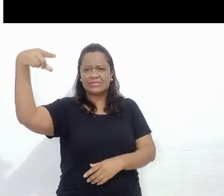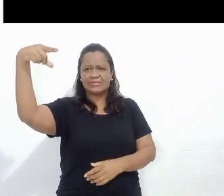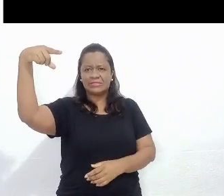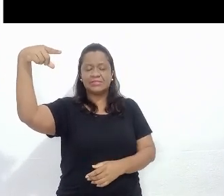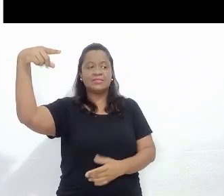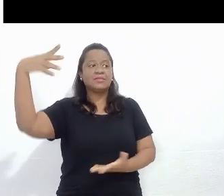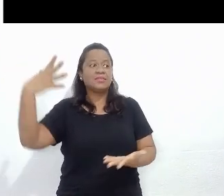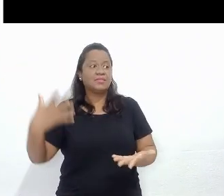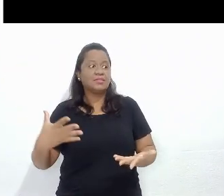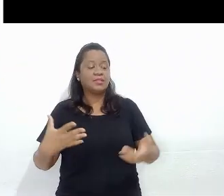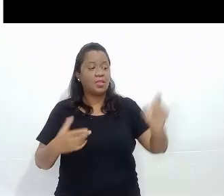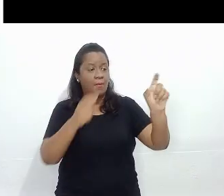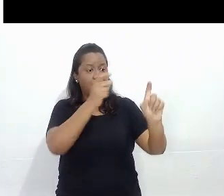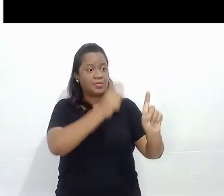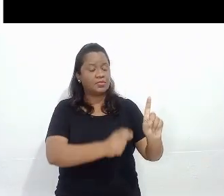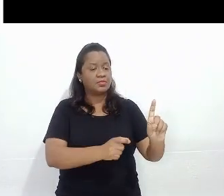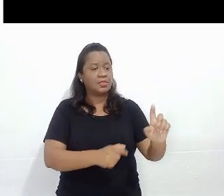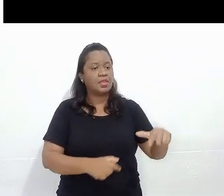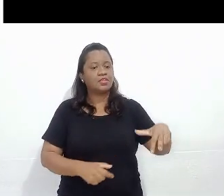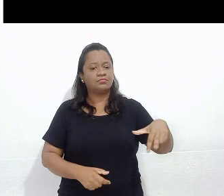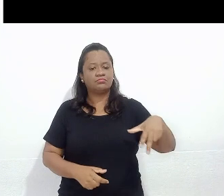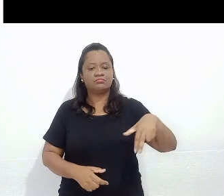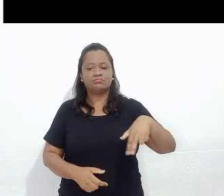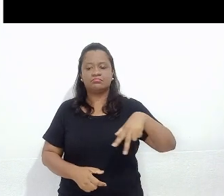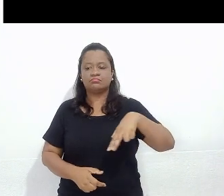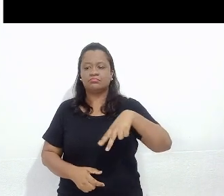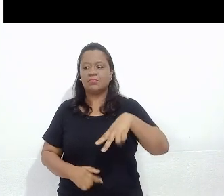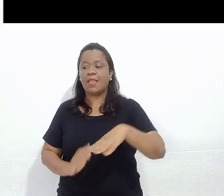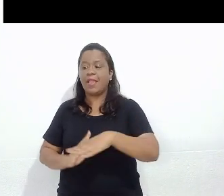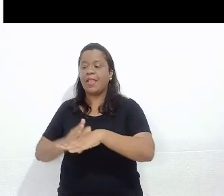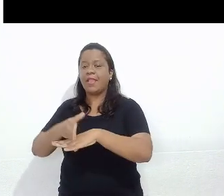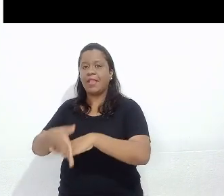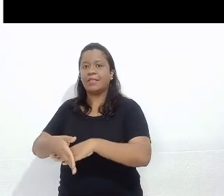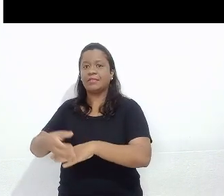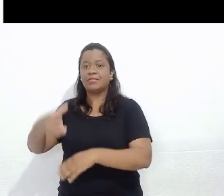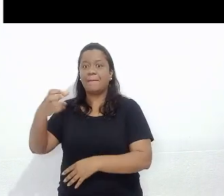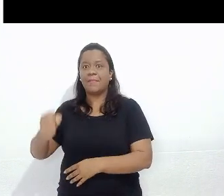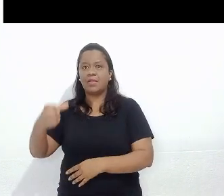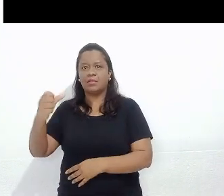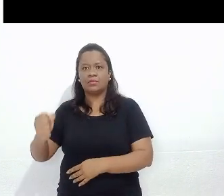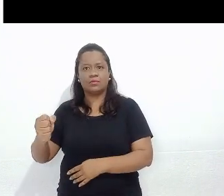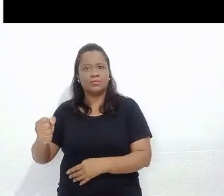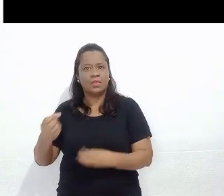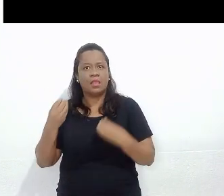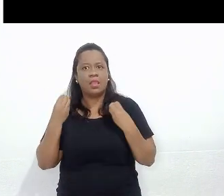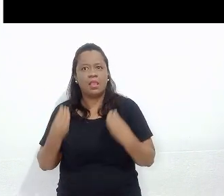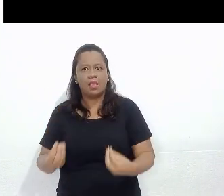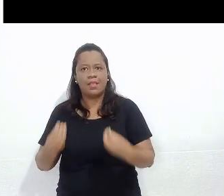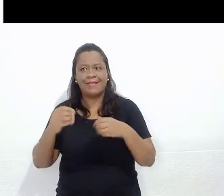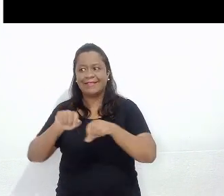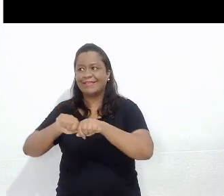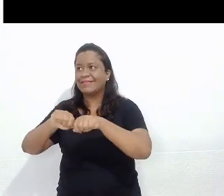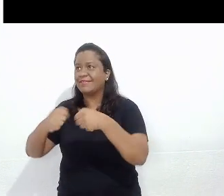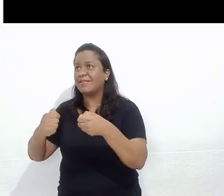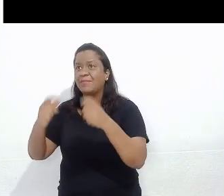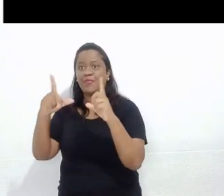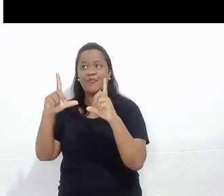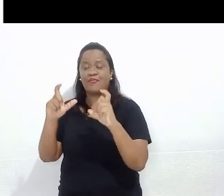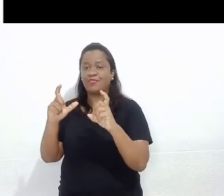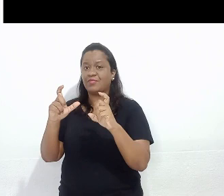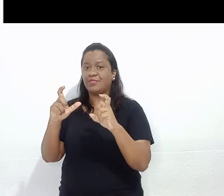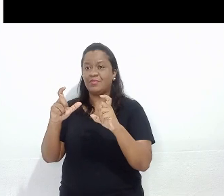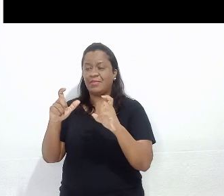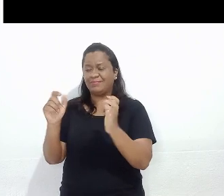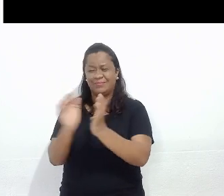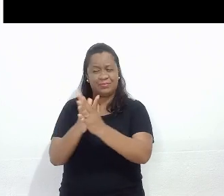teu personagem principal entra de branco. Caramba, quebrou a fotografia. Aquilo vai refletir de uma forma que você